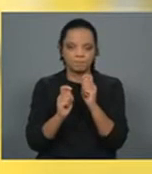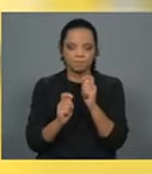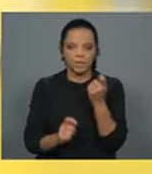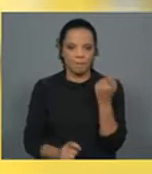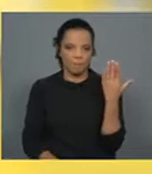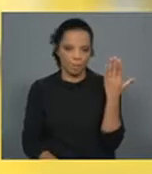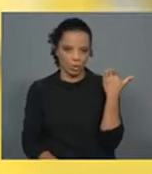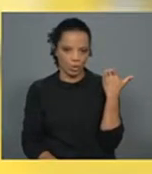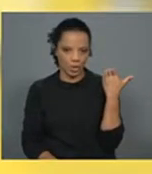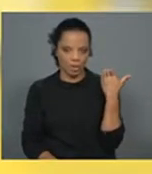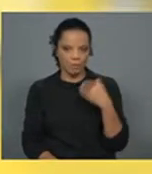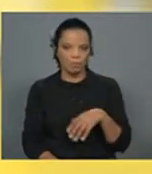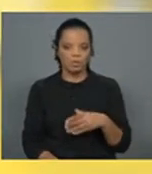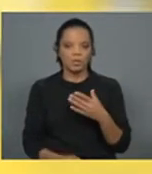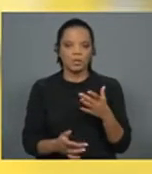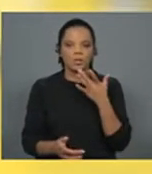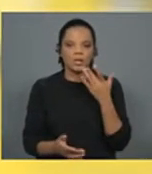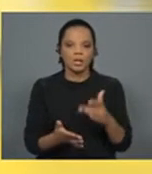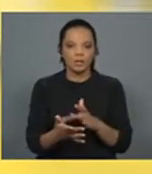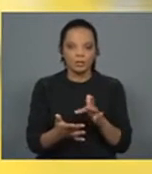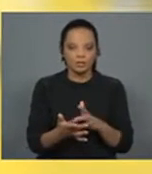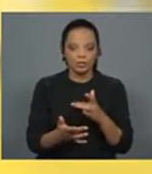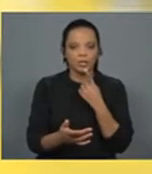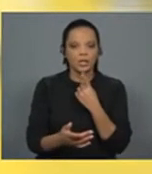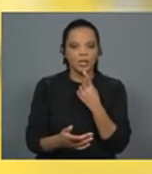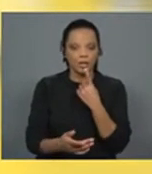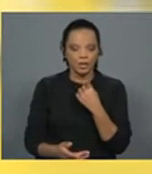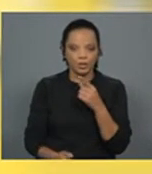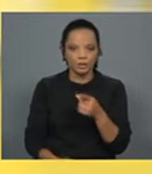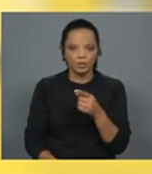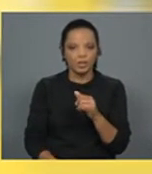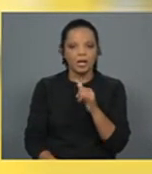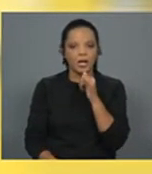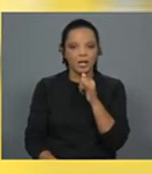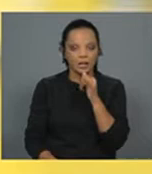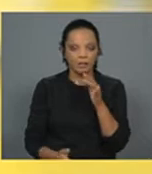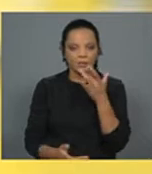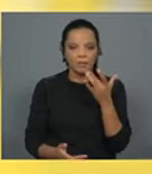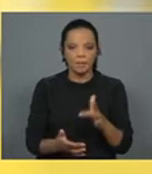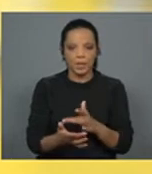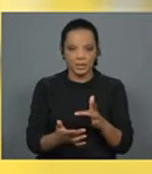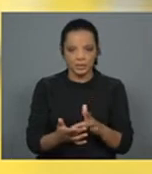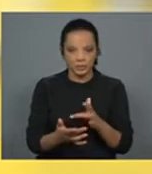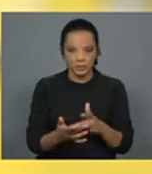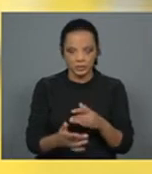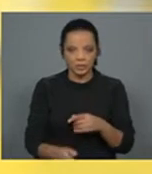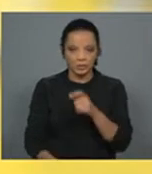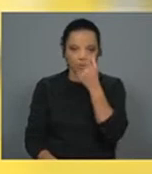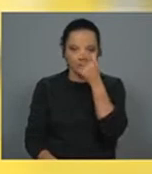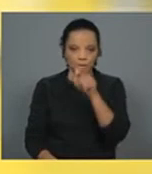tempo por um magazine inglês que está, ou seja, o Algarve Magazine é para os